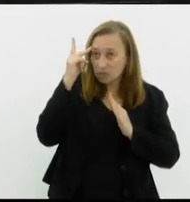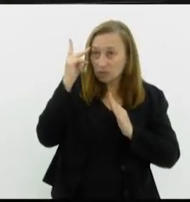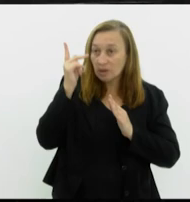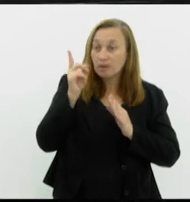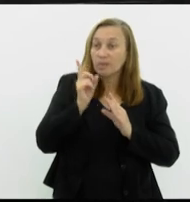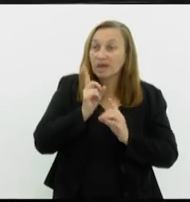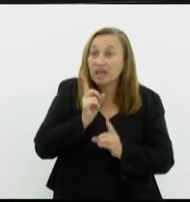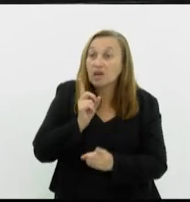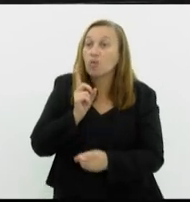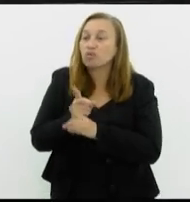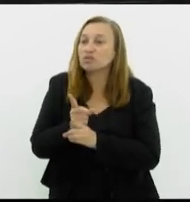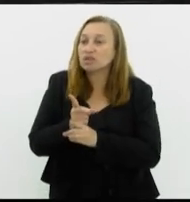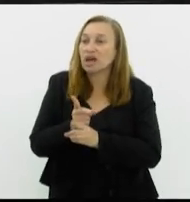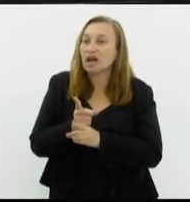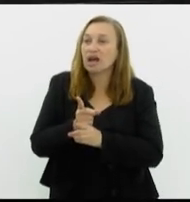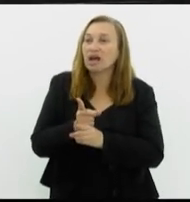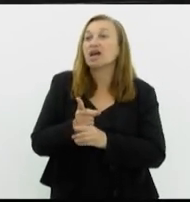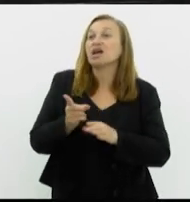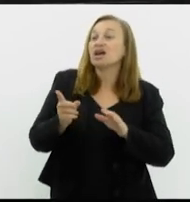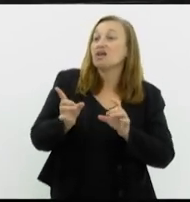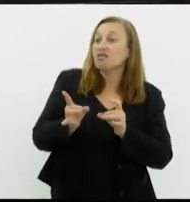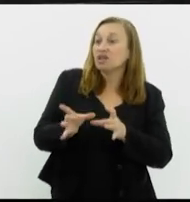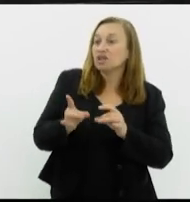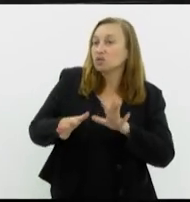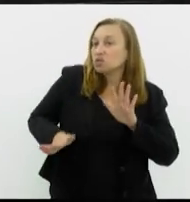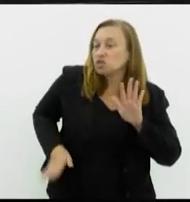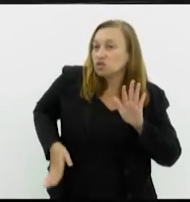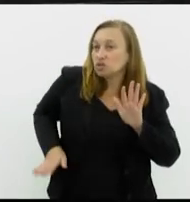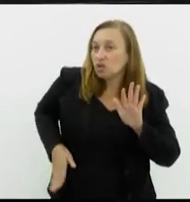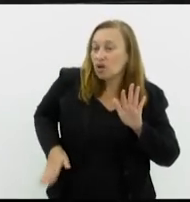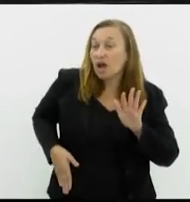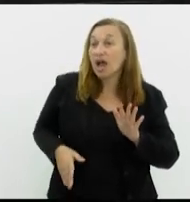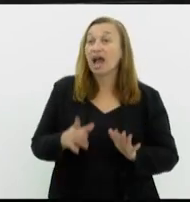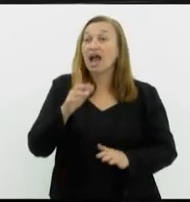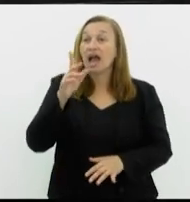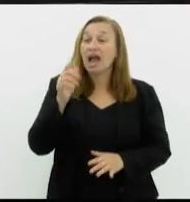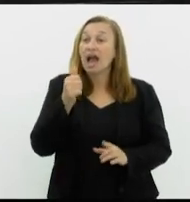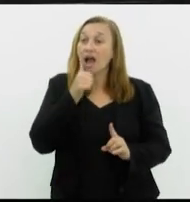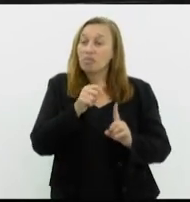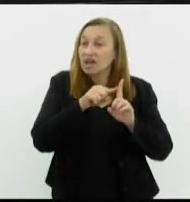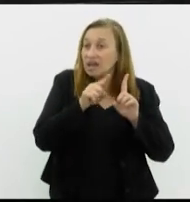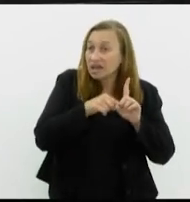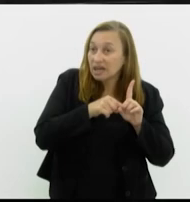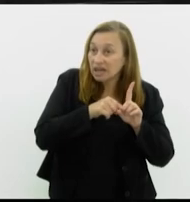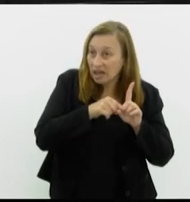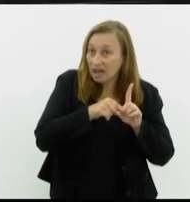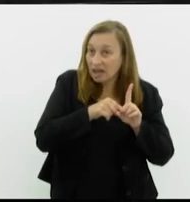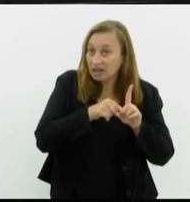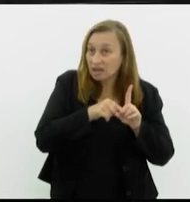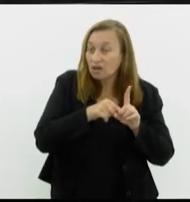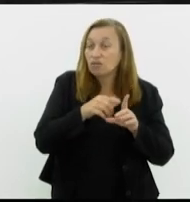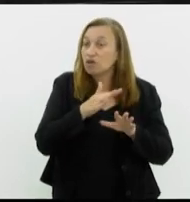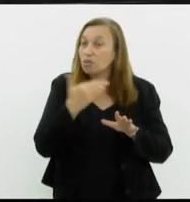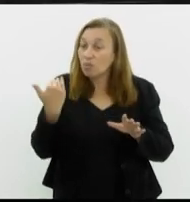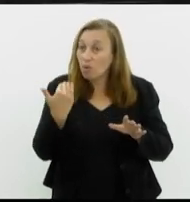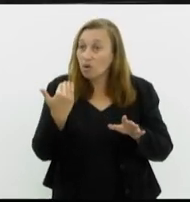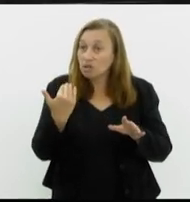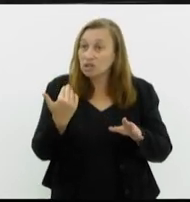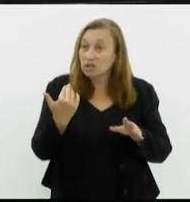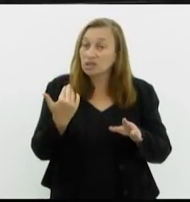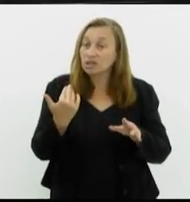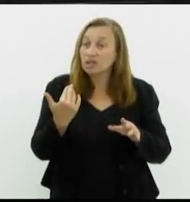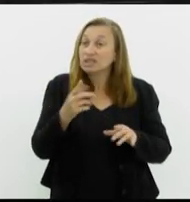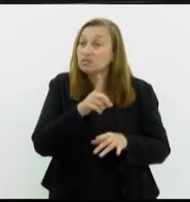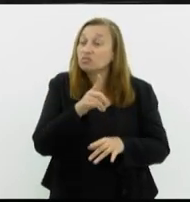surpreender varejistas de drogas. A Kathleen Romeu foi morta numa dessas emboscadas feitas pela